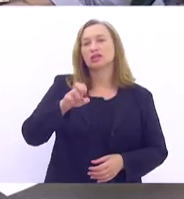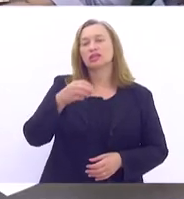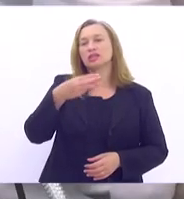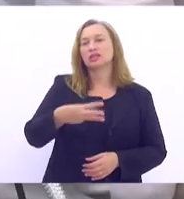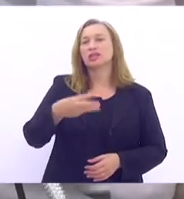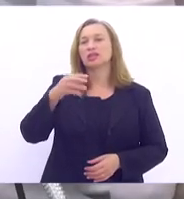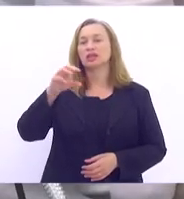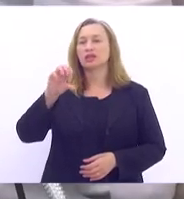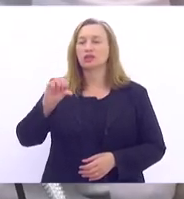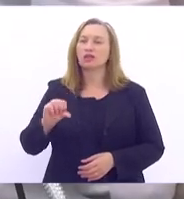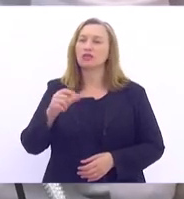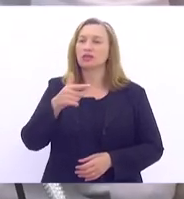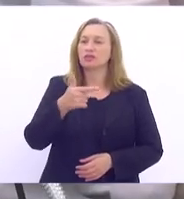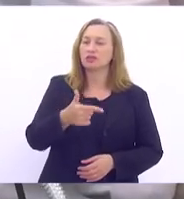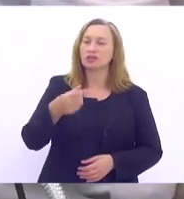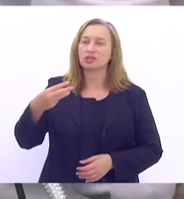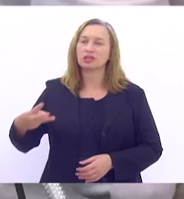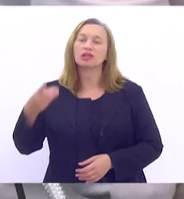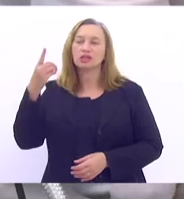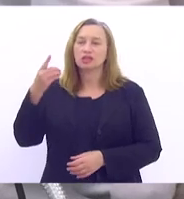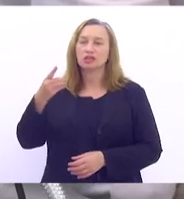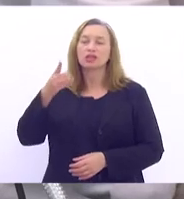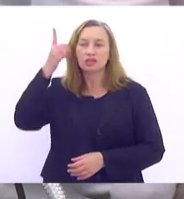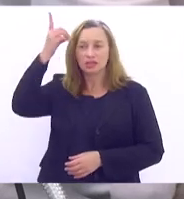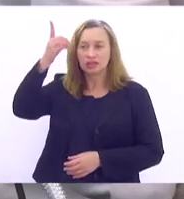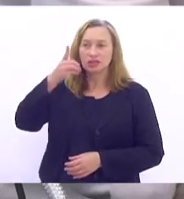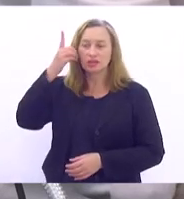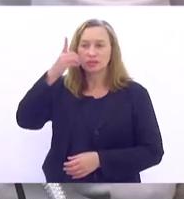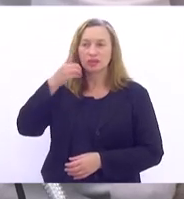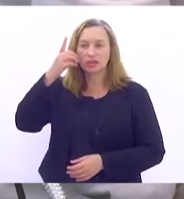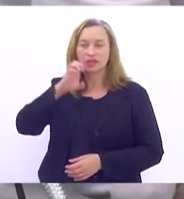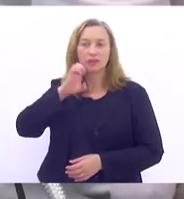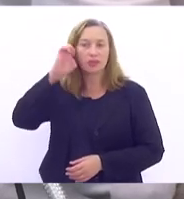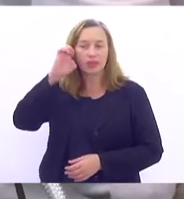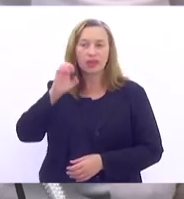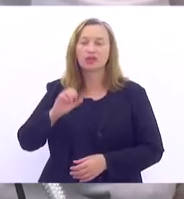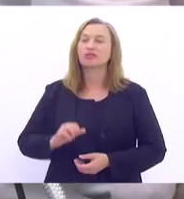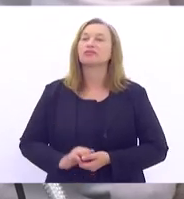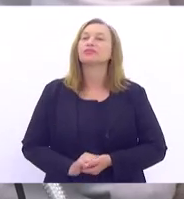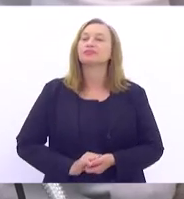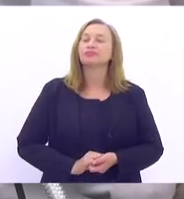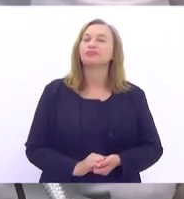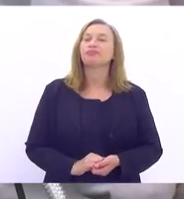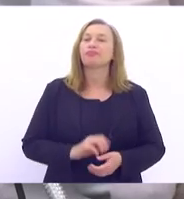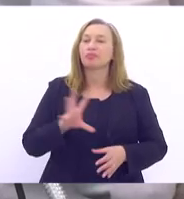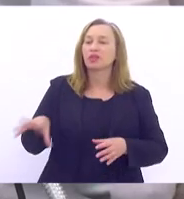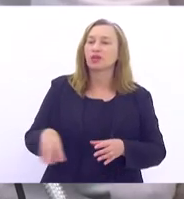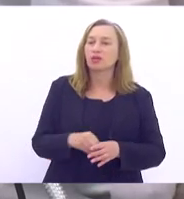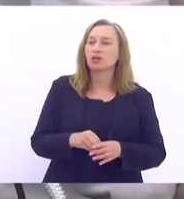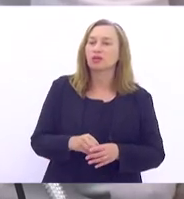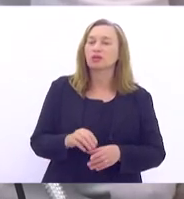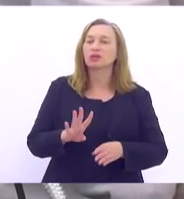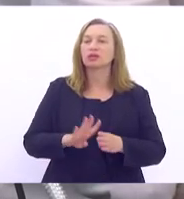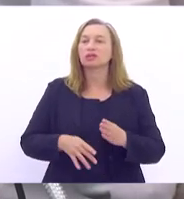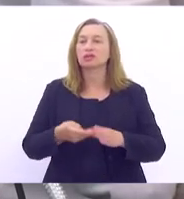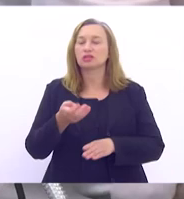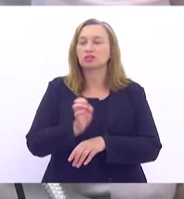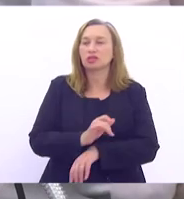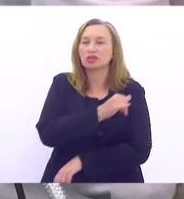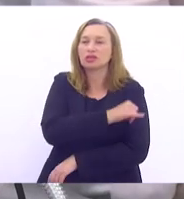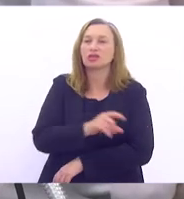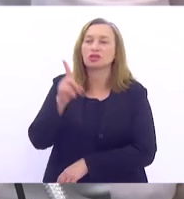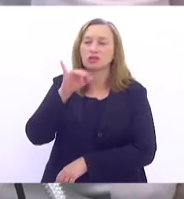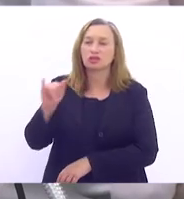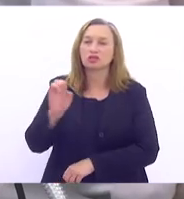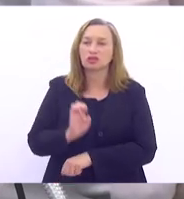autoria da deputada Élica Takimoto, que altera a Lei Estadual 5.645, de 6 de janeiro de 2010, para incluir no calendário do Estado do Rio de Janeiro o Dia